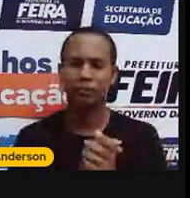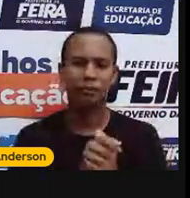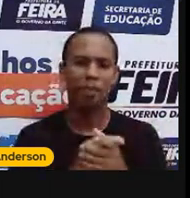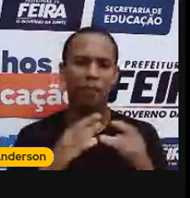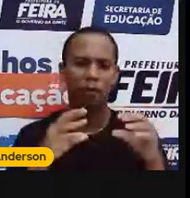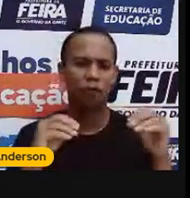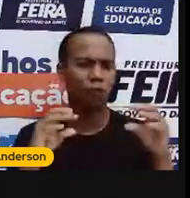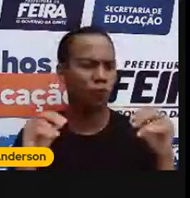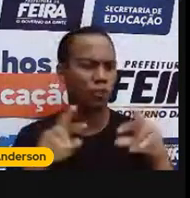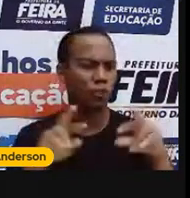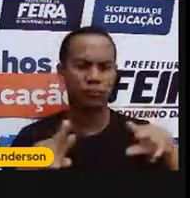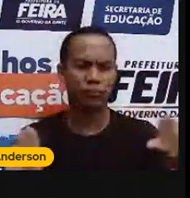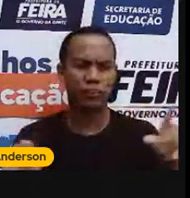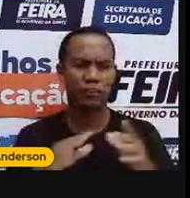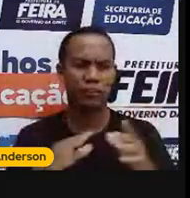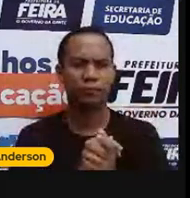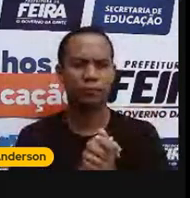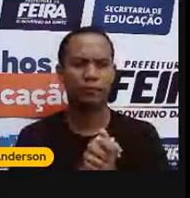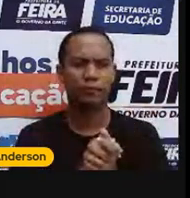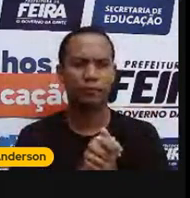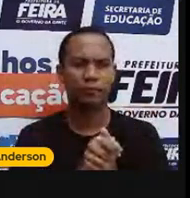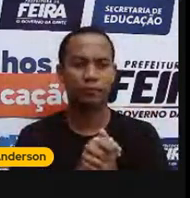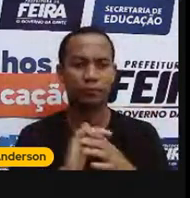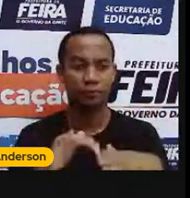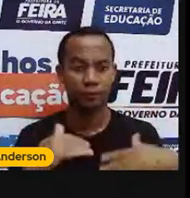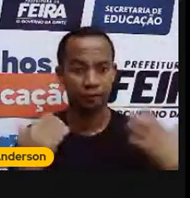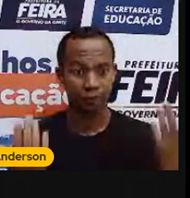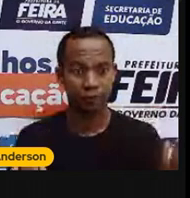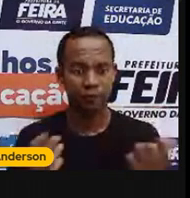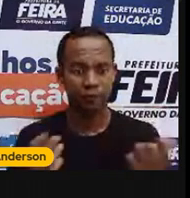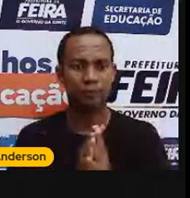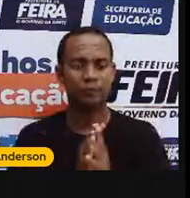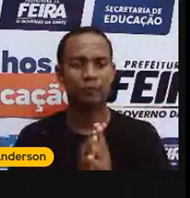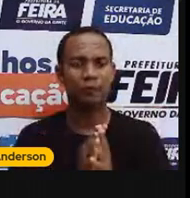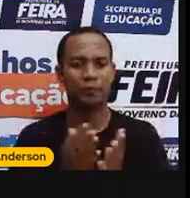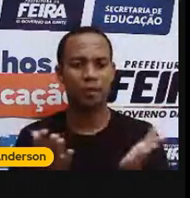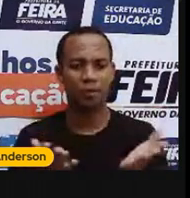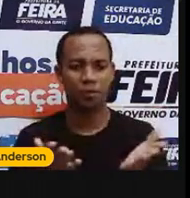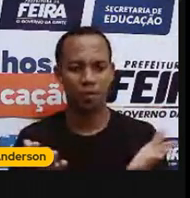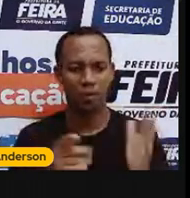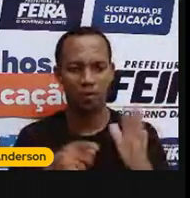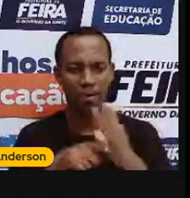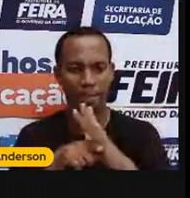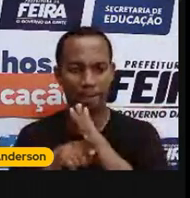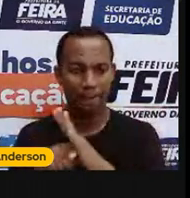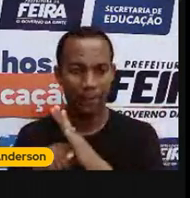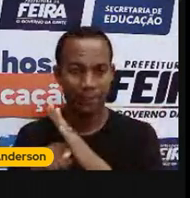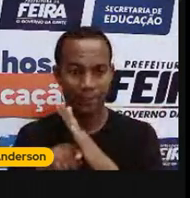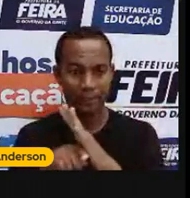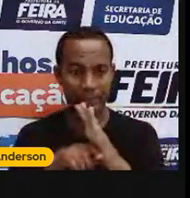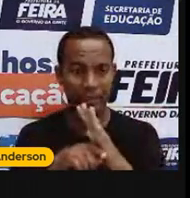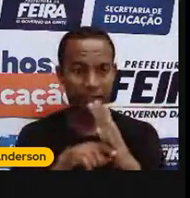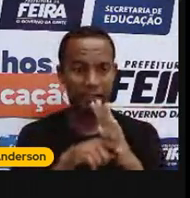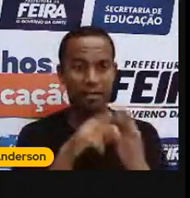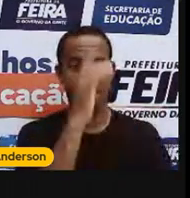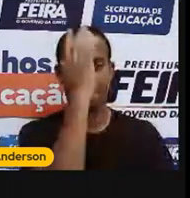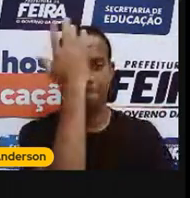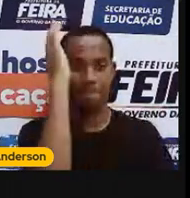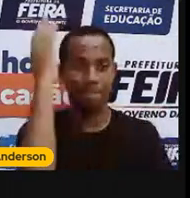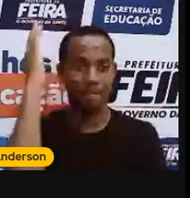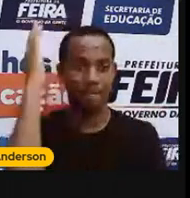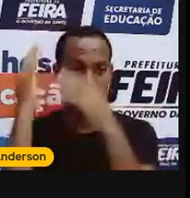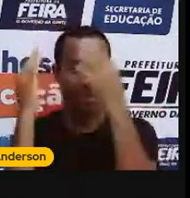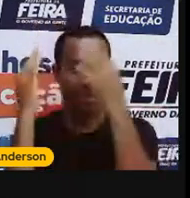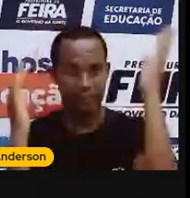desidratada, essas ervas medicinais. Bom, faça uma pesquisa sobre algumas plantas